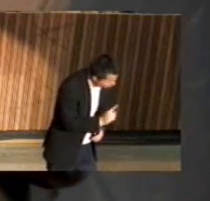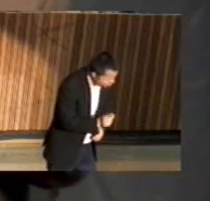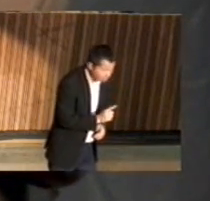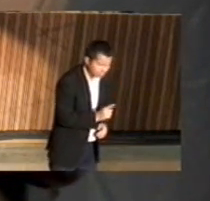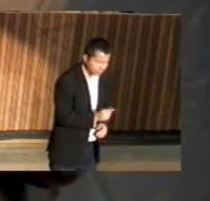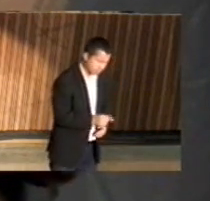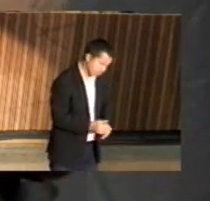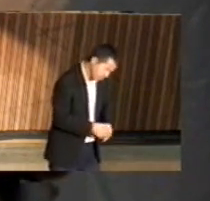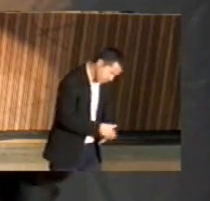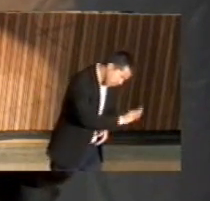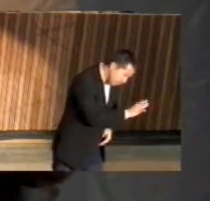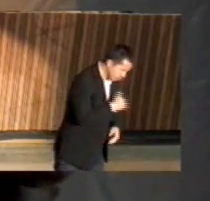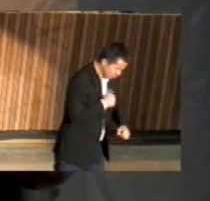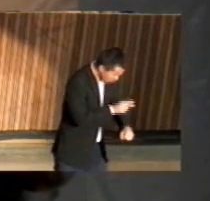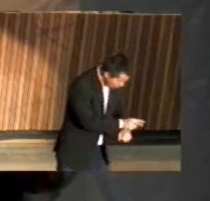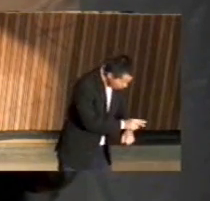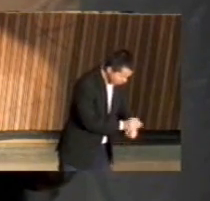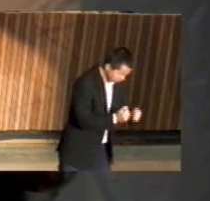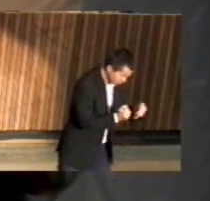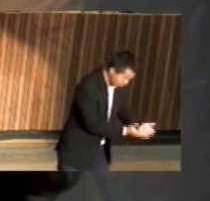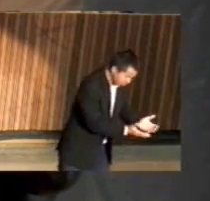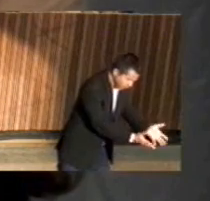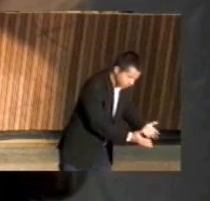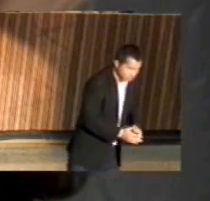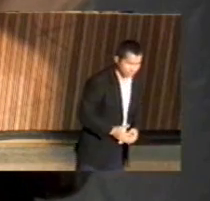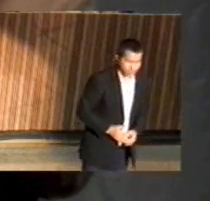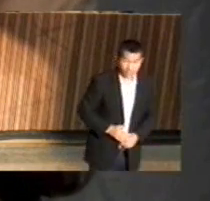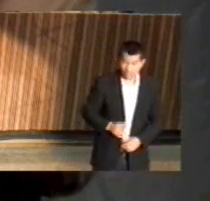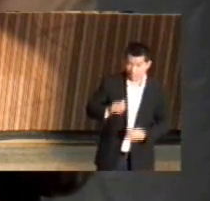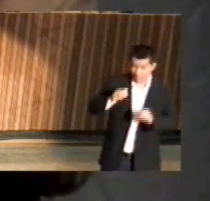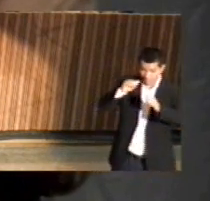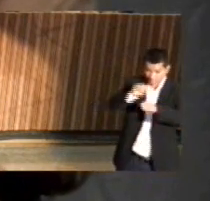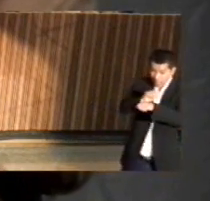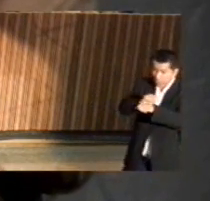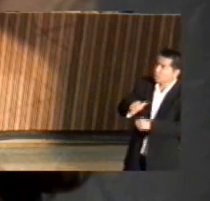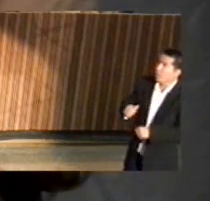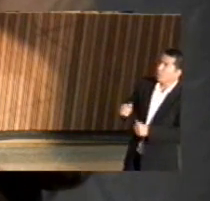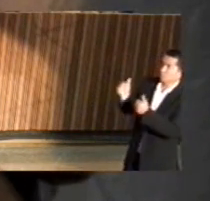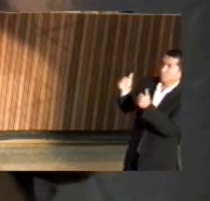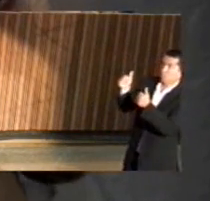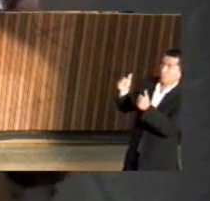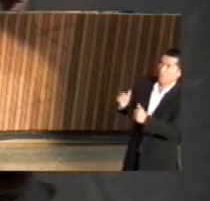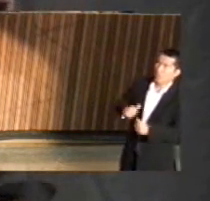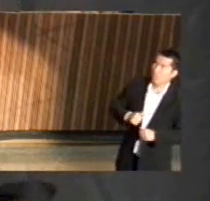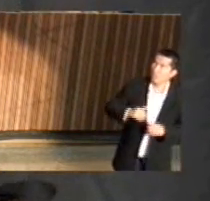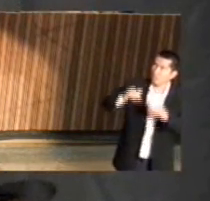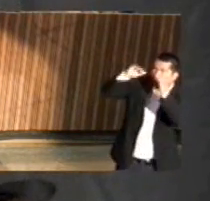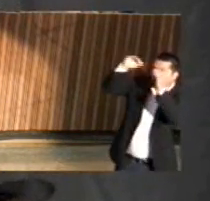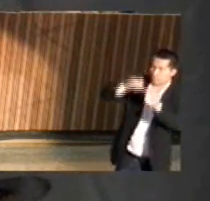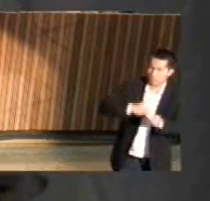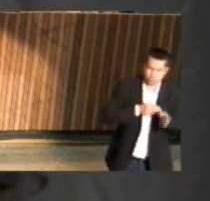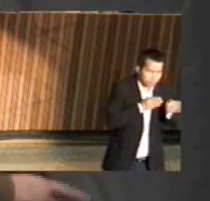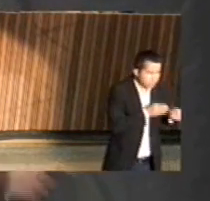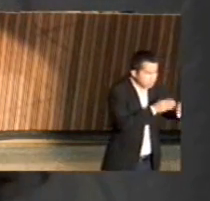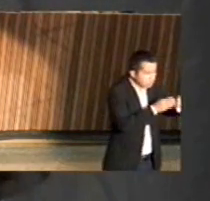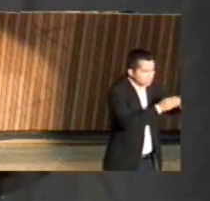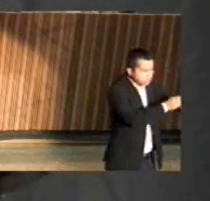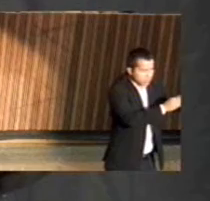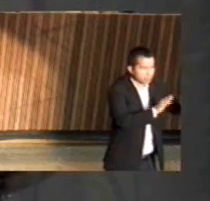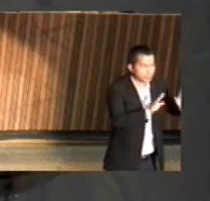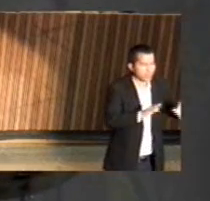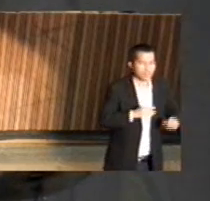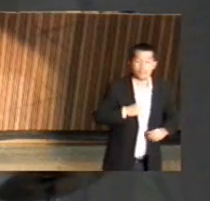E então ele também não passou no teste da perseguição. E aí o que ele fez? Ele inventou uma mentira.